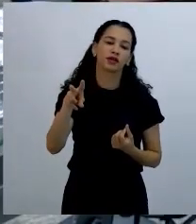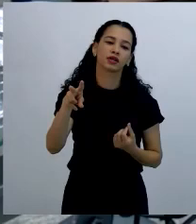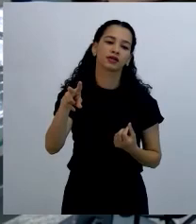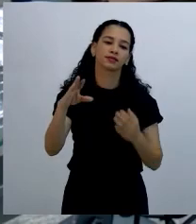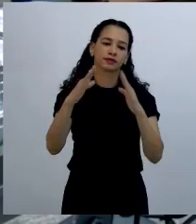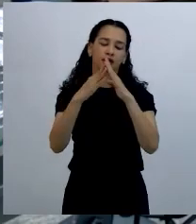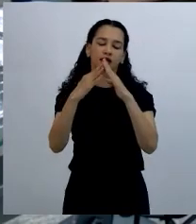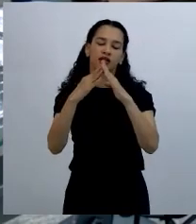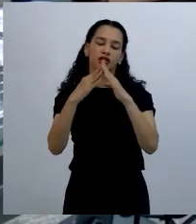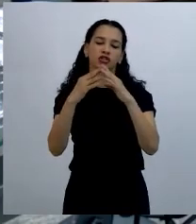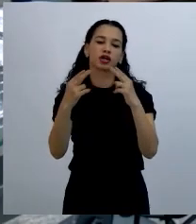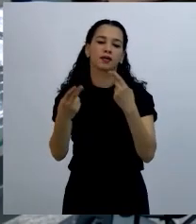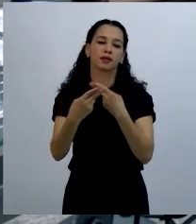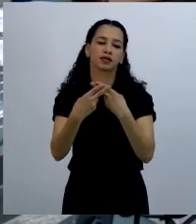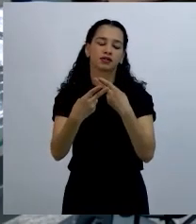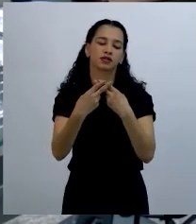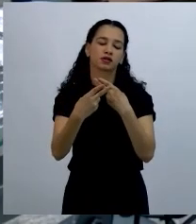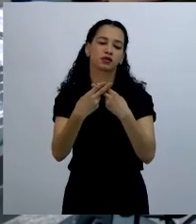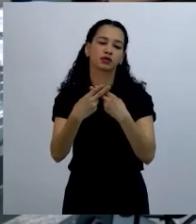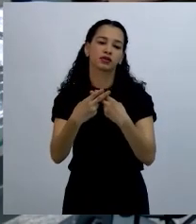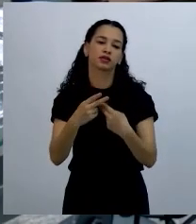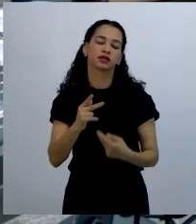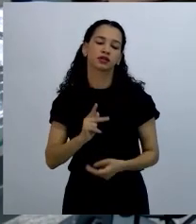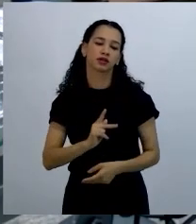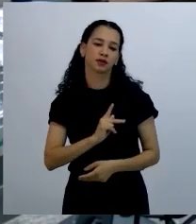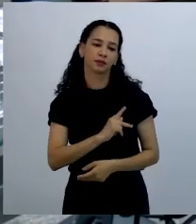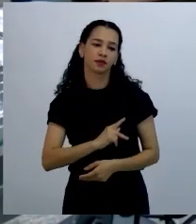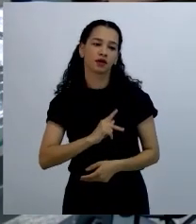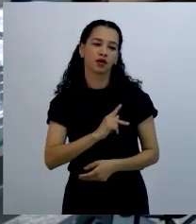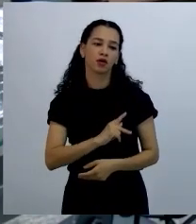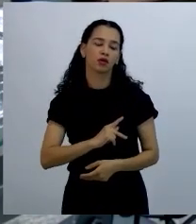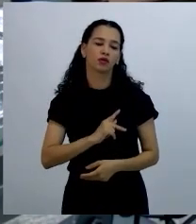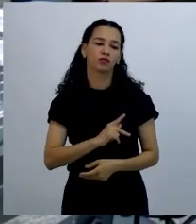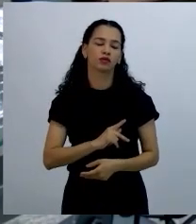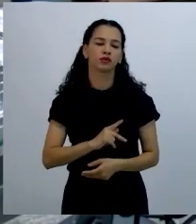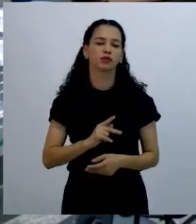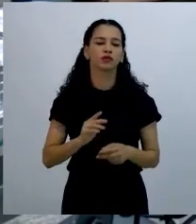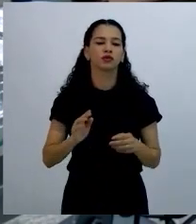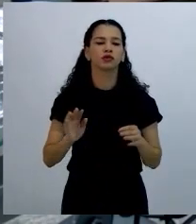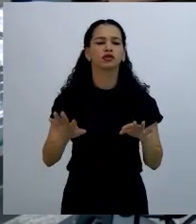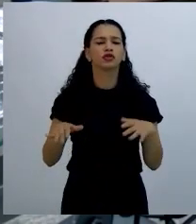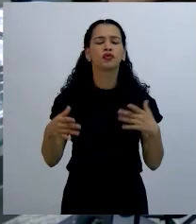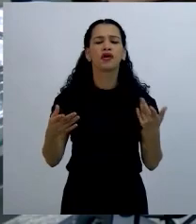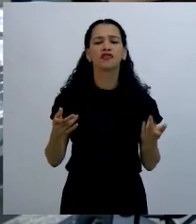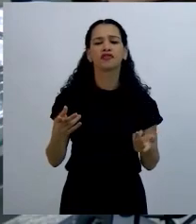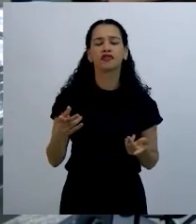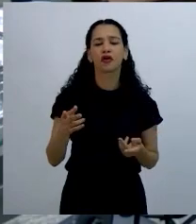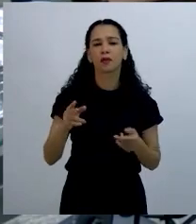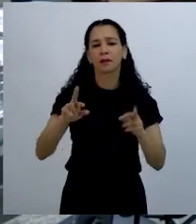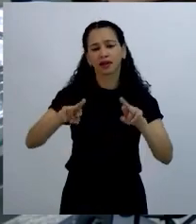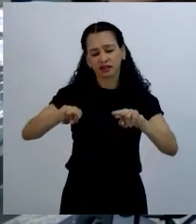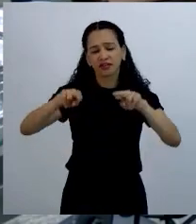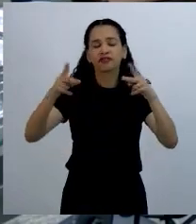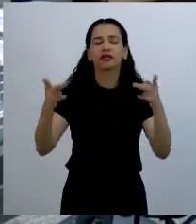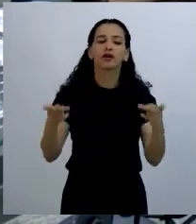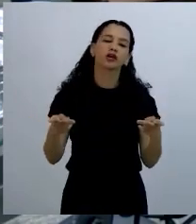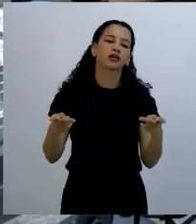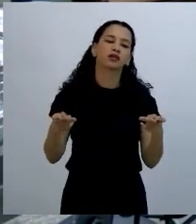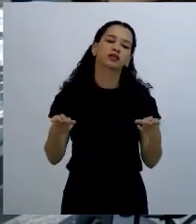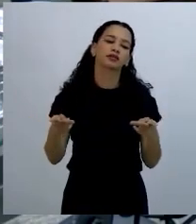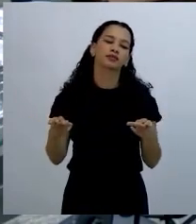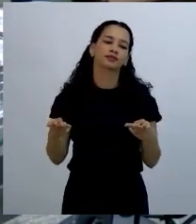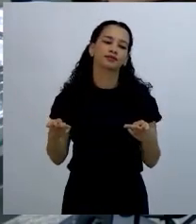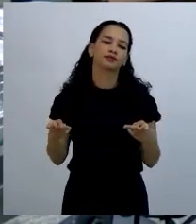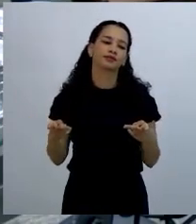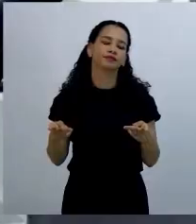que as coisas que me aconteceram contribuíram para maior proveito do Evangelho meu Deus como é importante